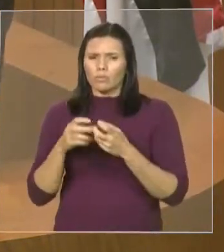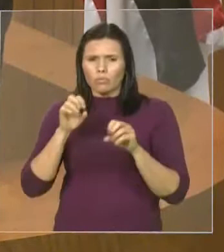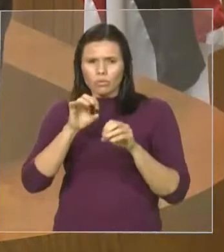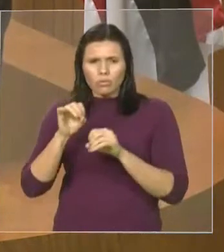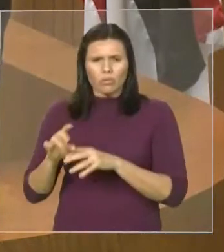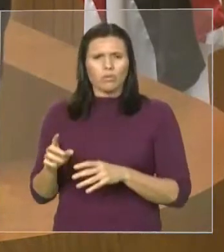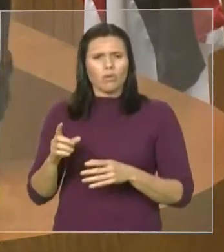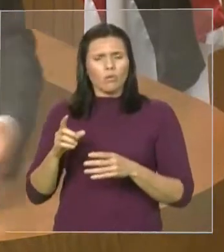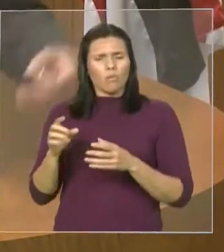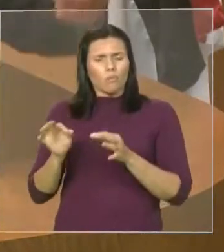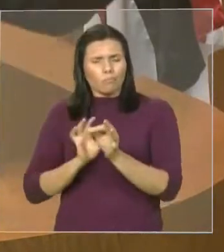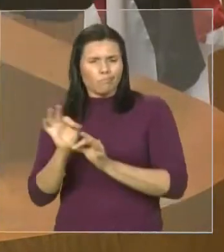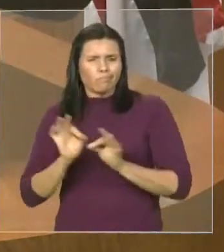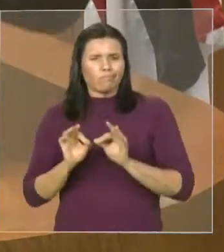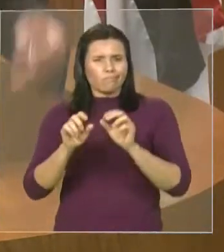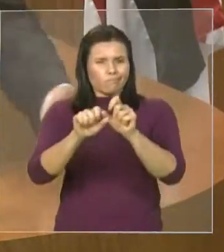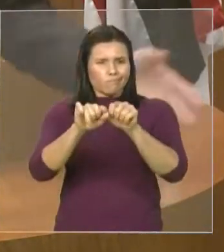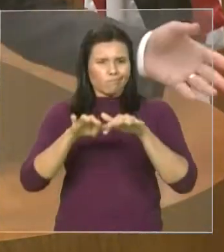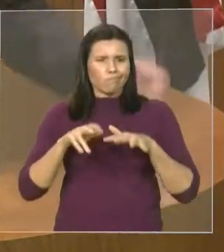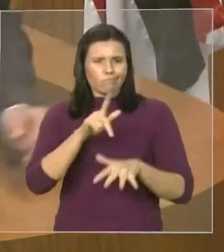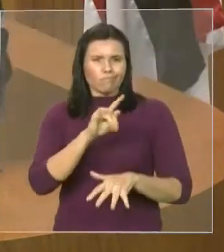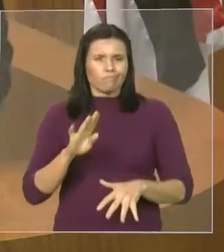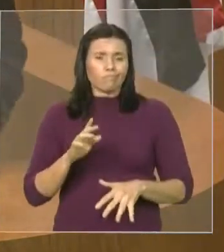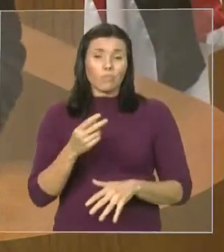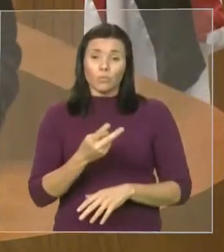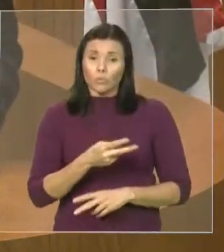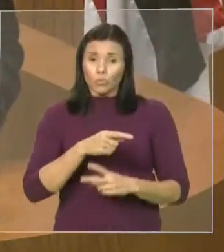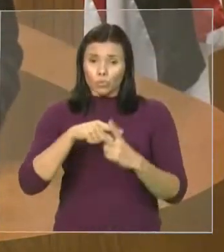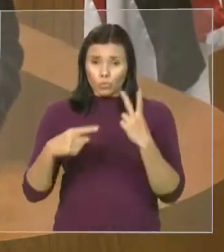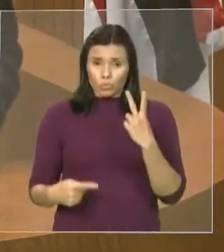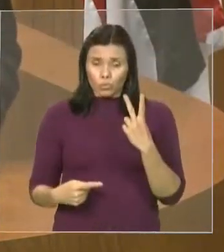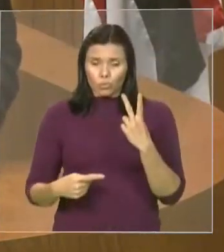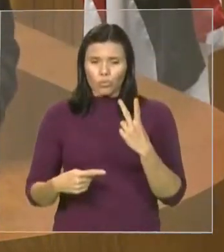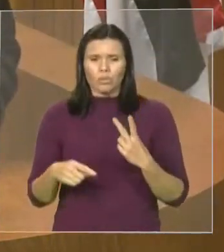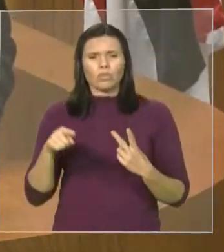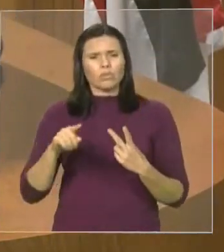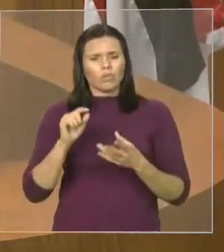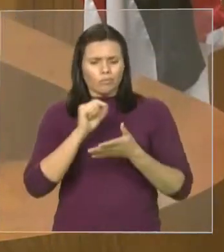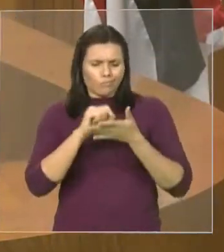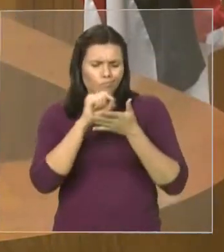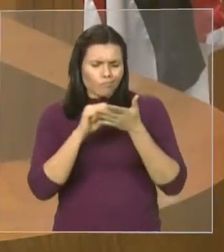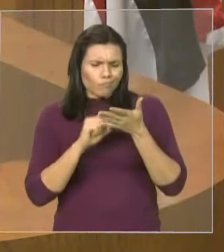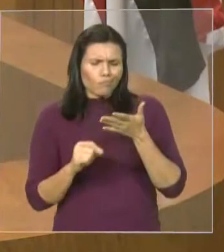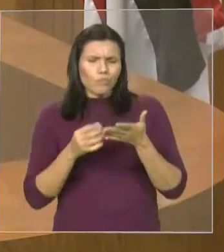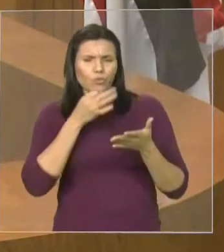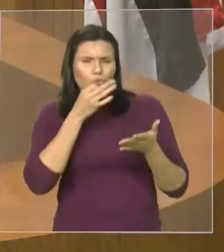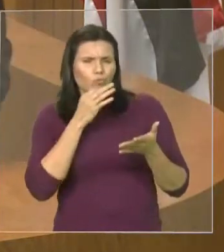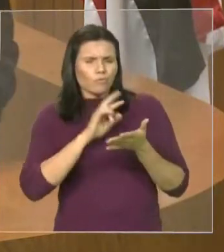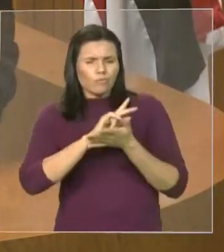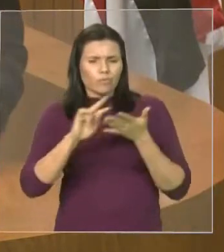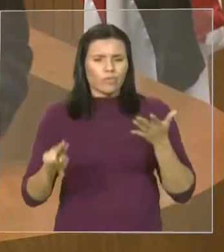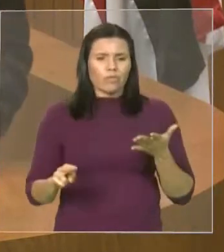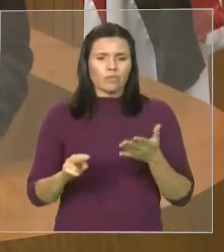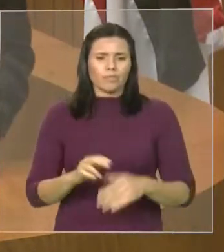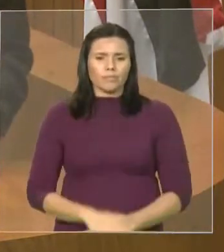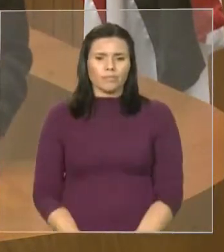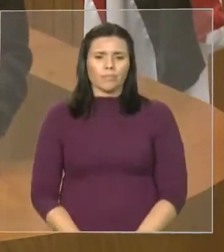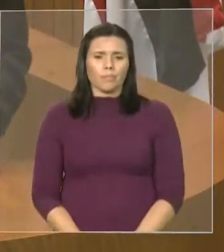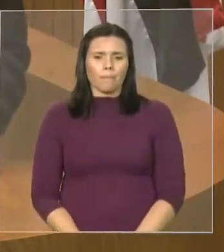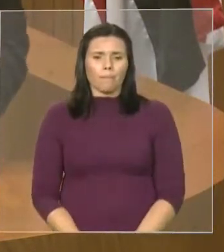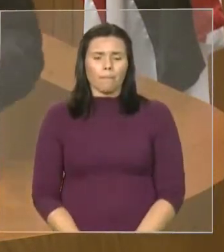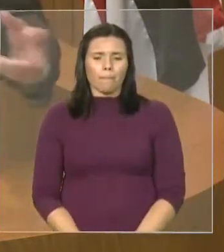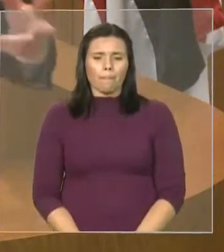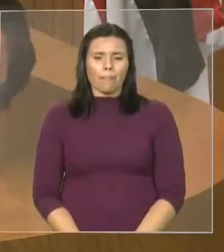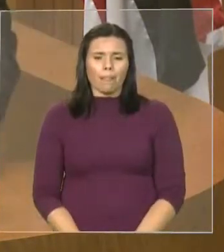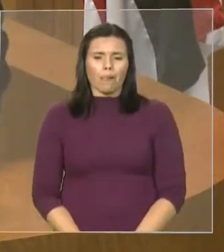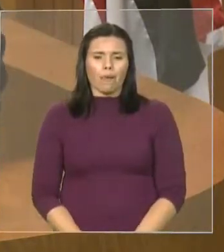audiências públicas e lá ficou acertada uma série de sugestões. Primeiro, aumentar o número de